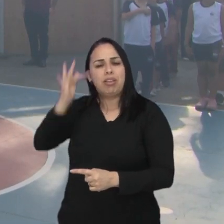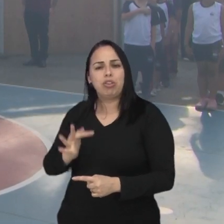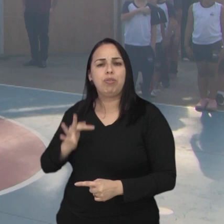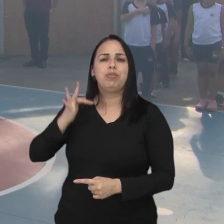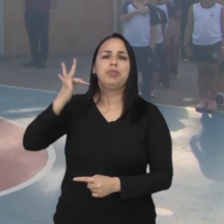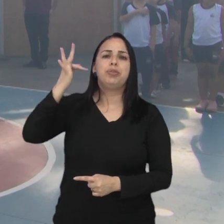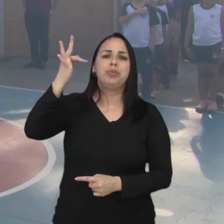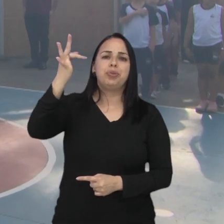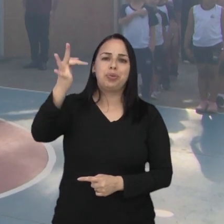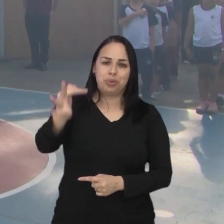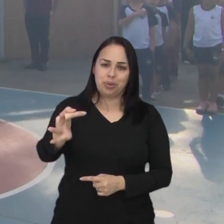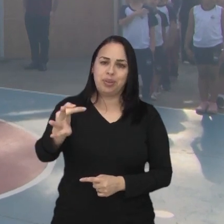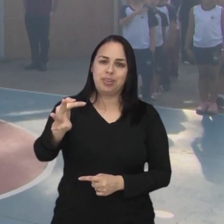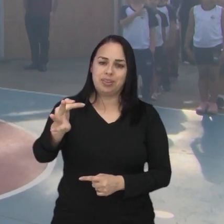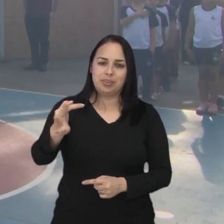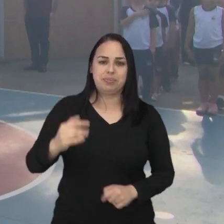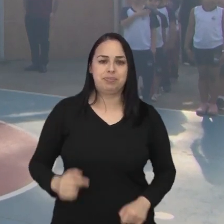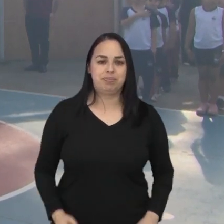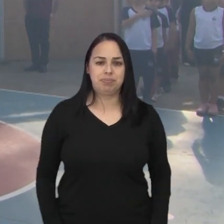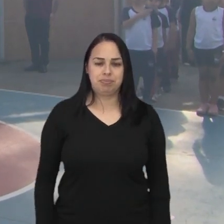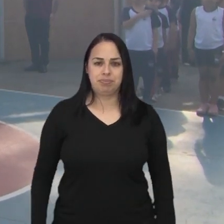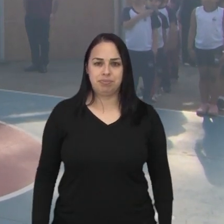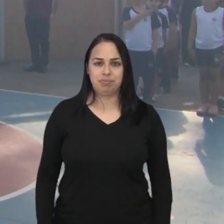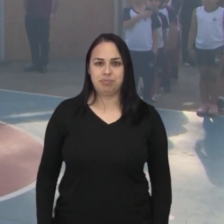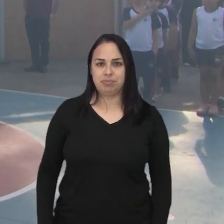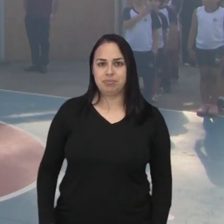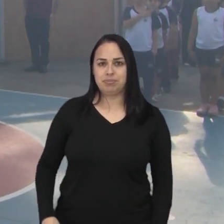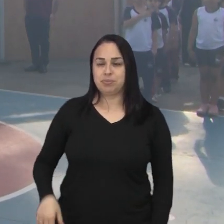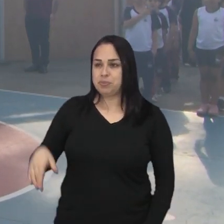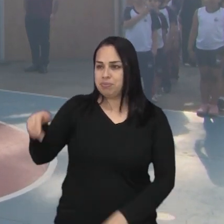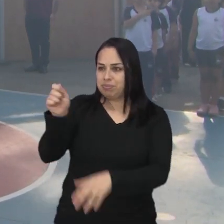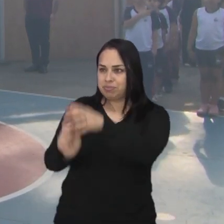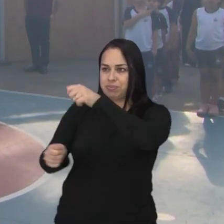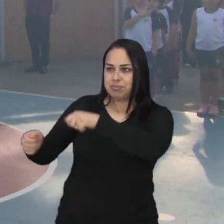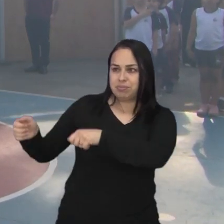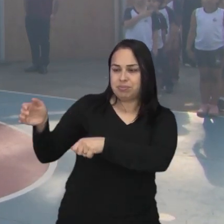que queremos para o país que amamos.